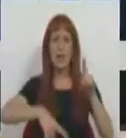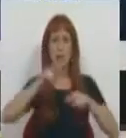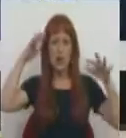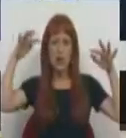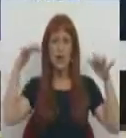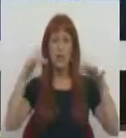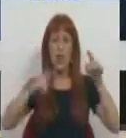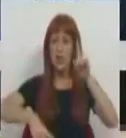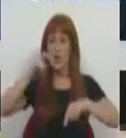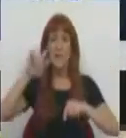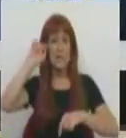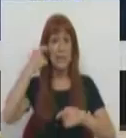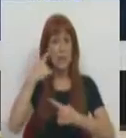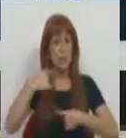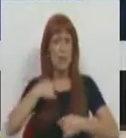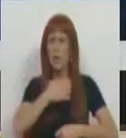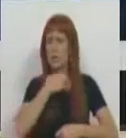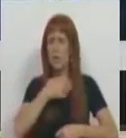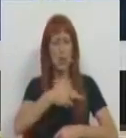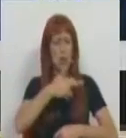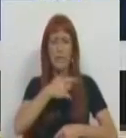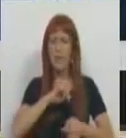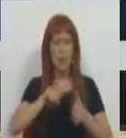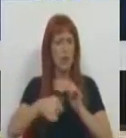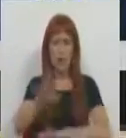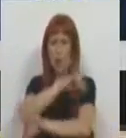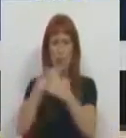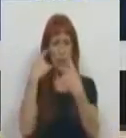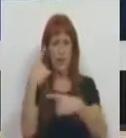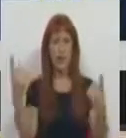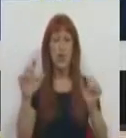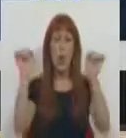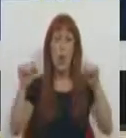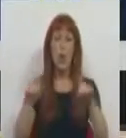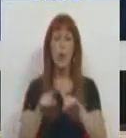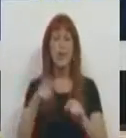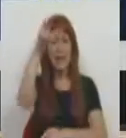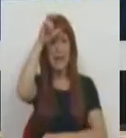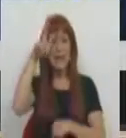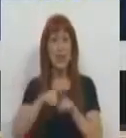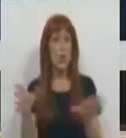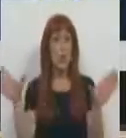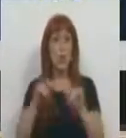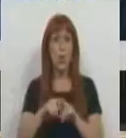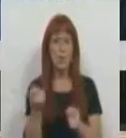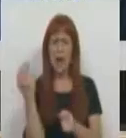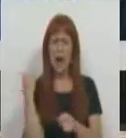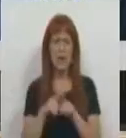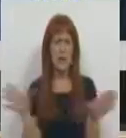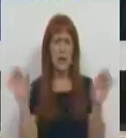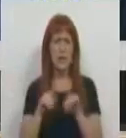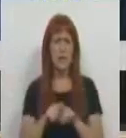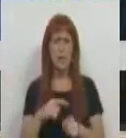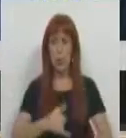crise dos refugiados está a revelar uma falência trágica do projeto europeu. O acordo com a Turquia é o mais recente e